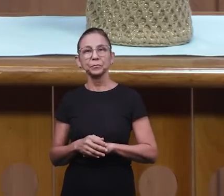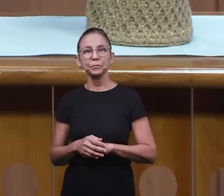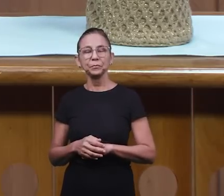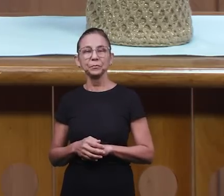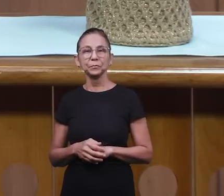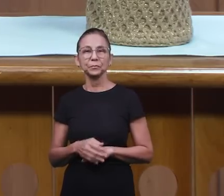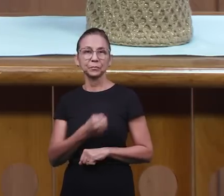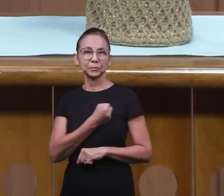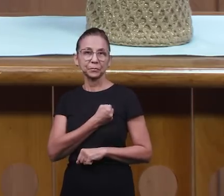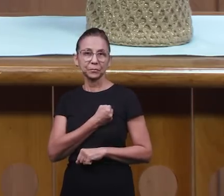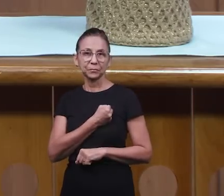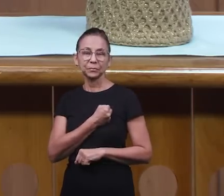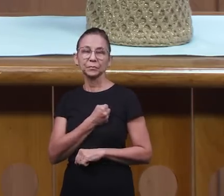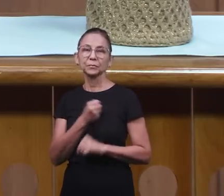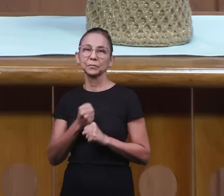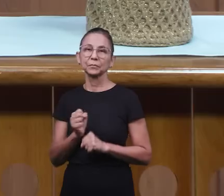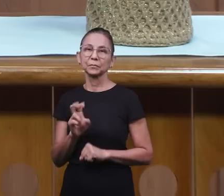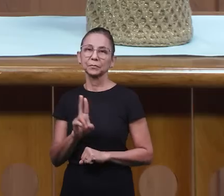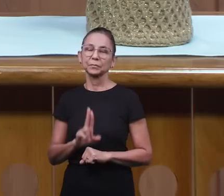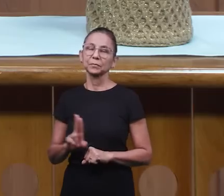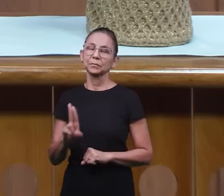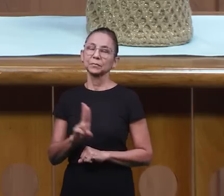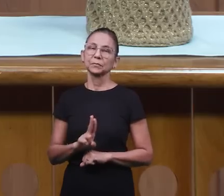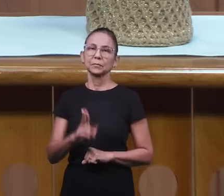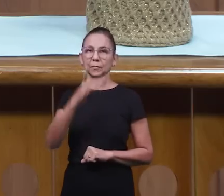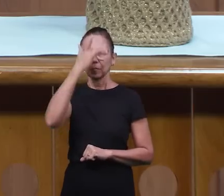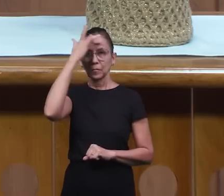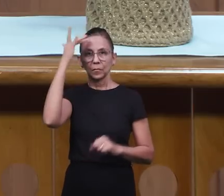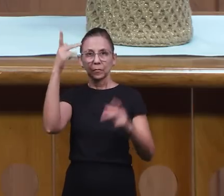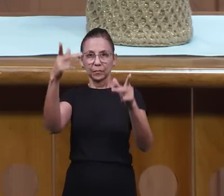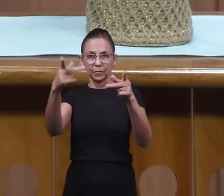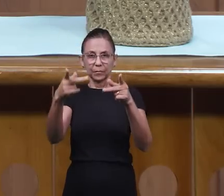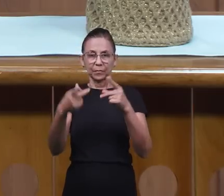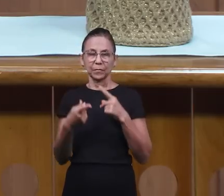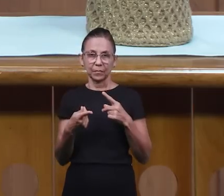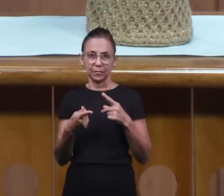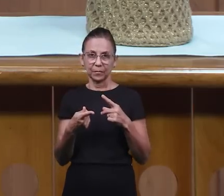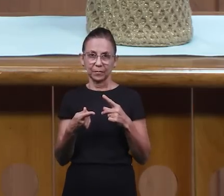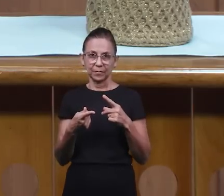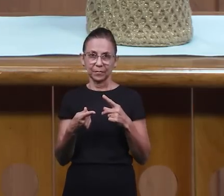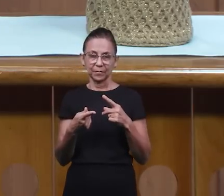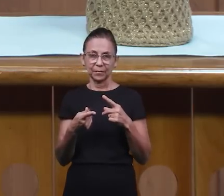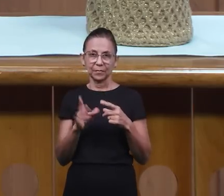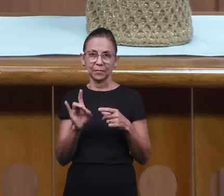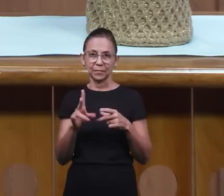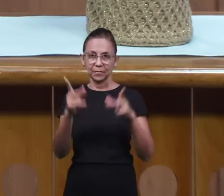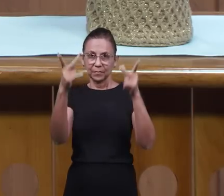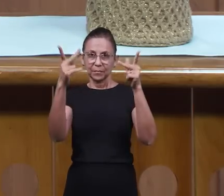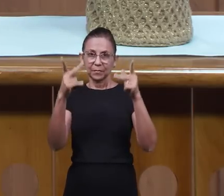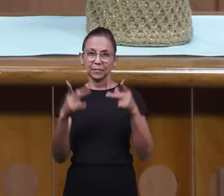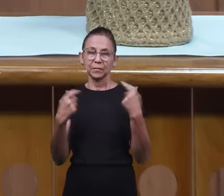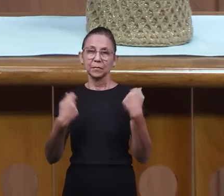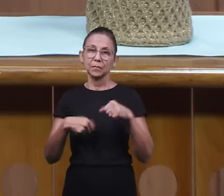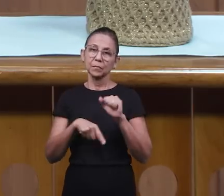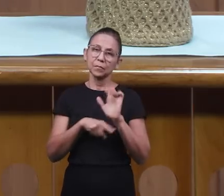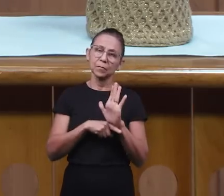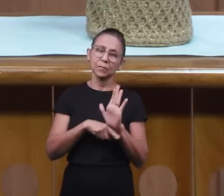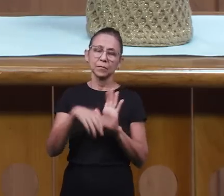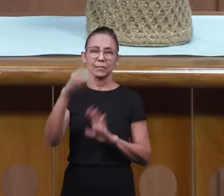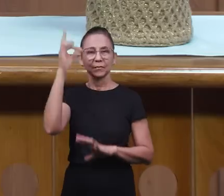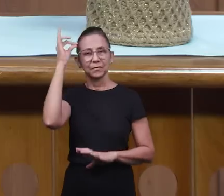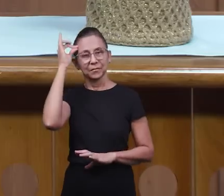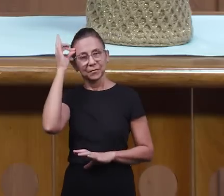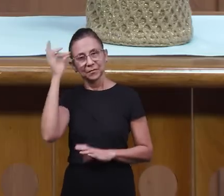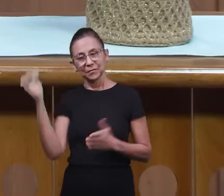número e você pode telefonar. Ele é para visitantes, pessoas que não pertencem à Igreja Maranata e que precisam, às vezes, de uma ajuda